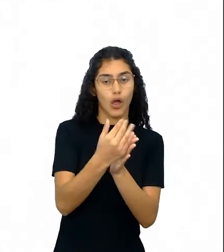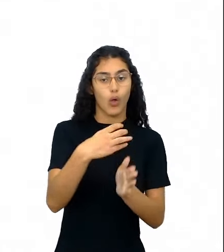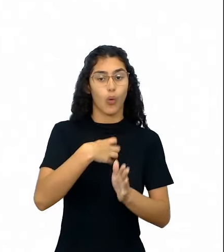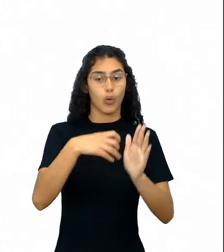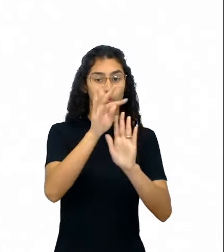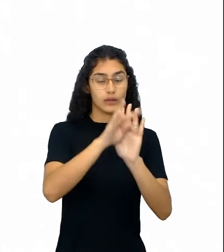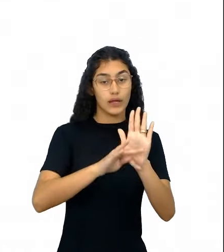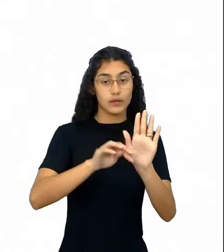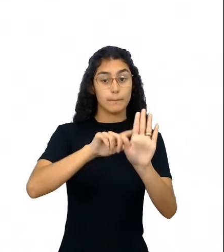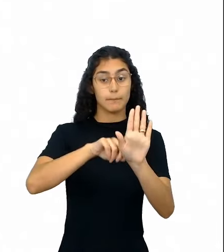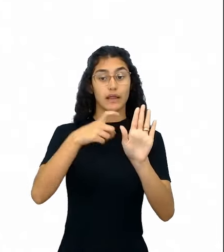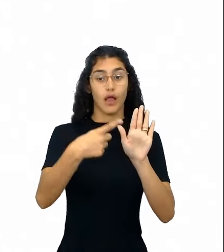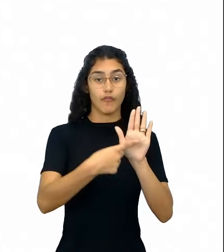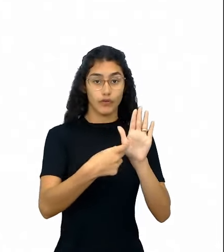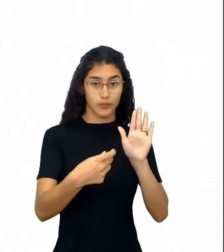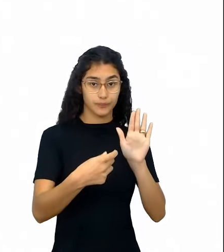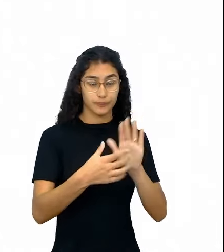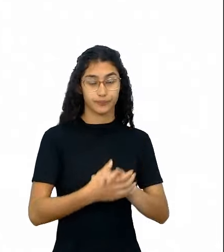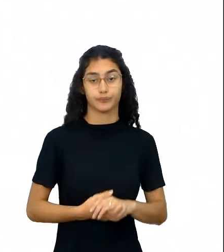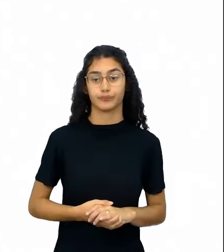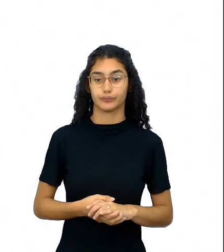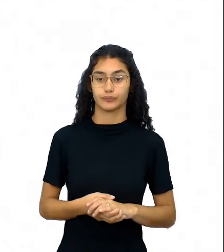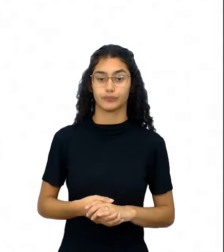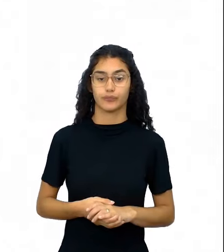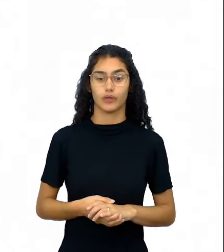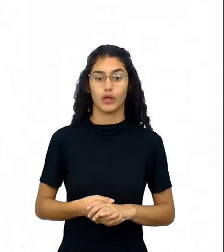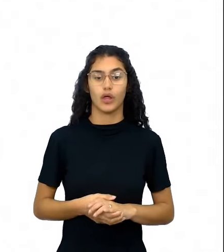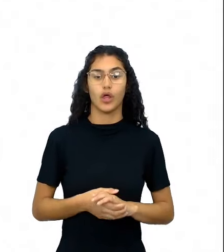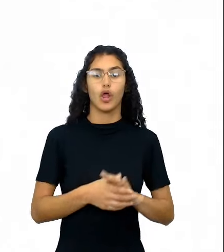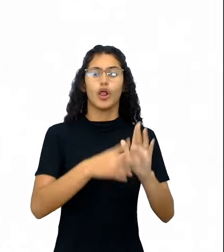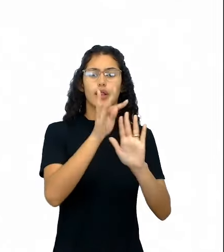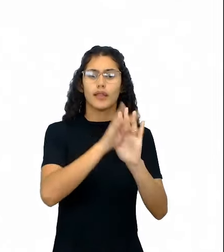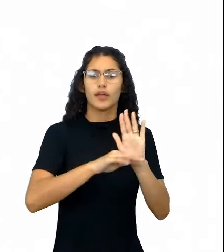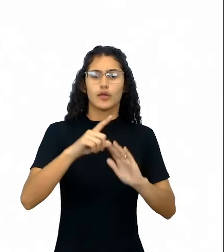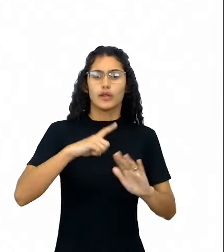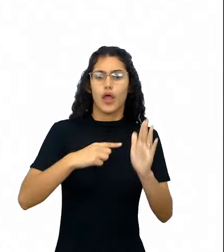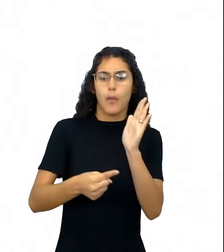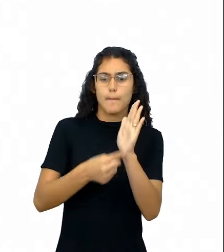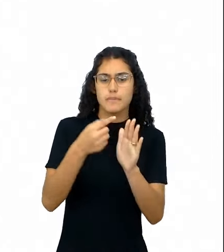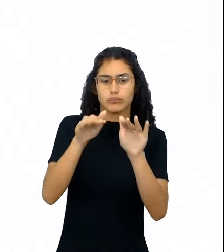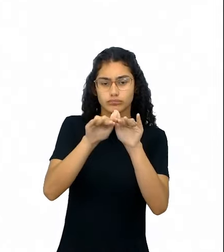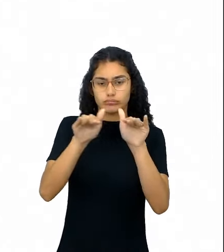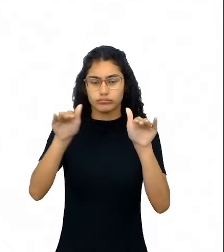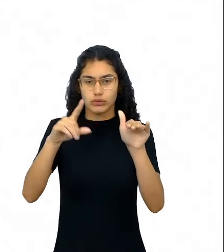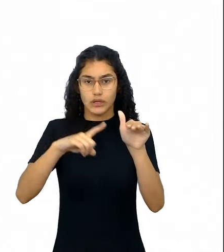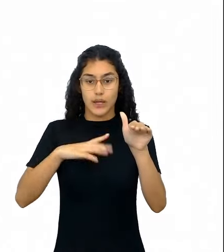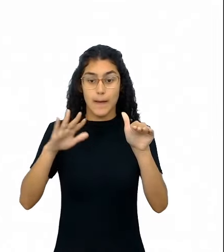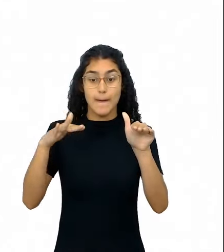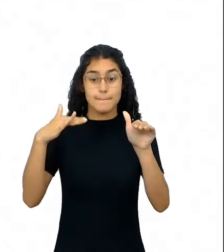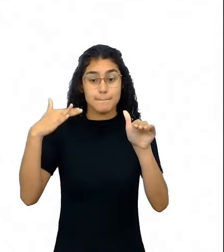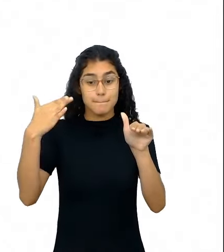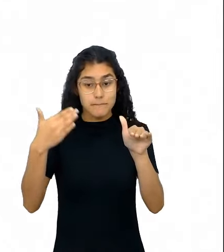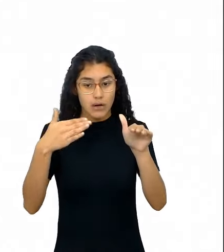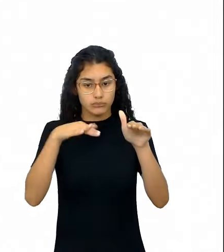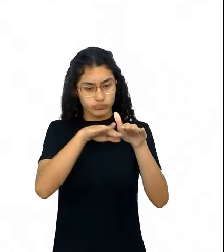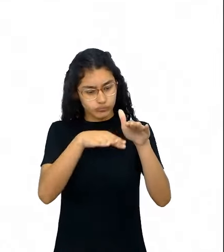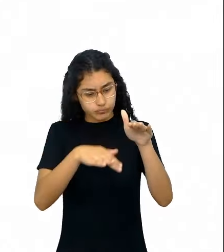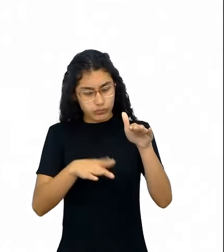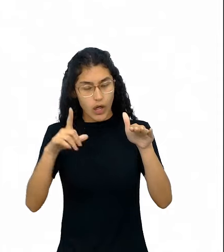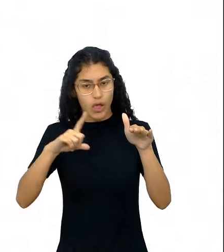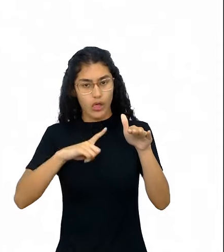texto, metáfora. Nos textos há apenas uma superfície exposta, mas uma imagem